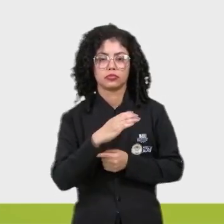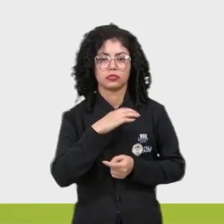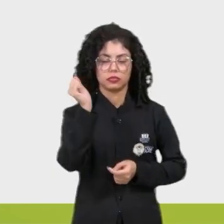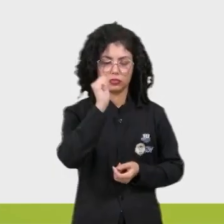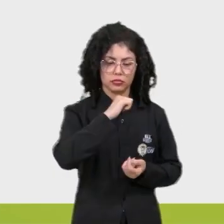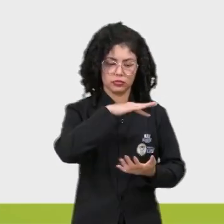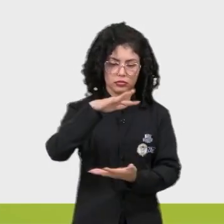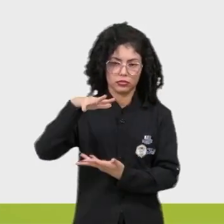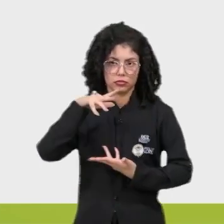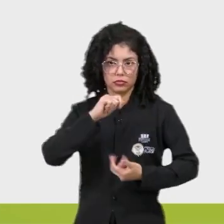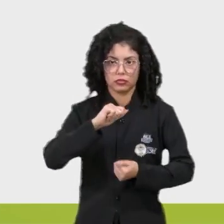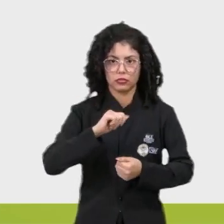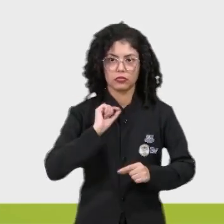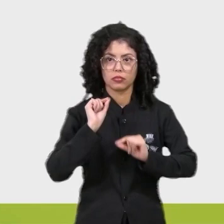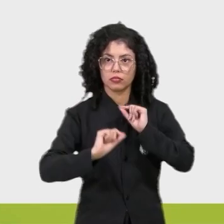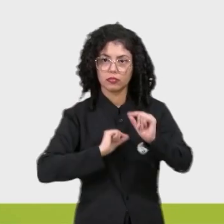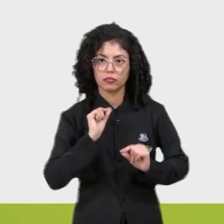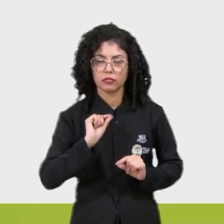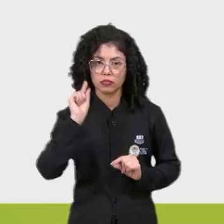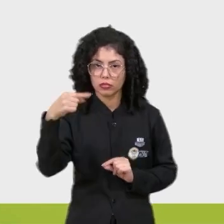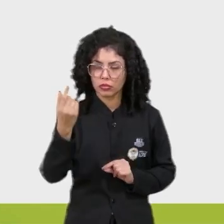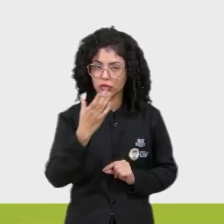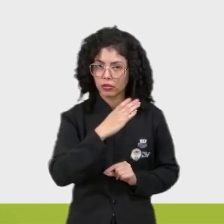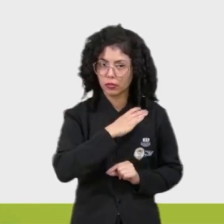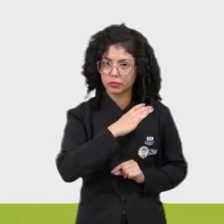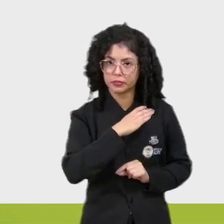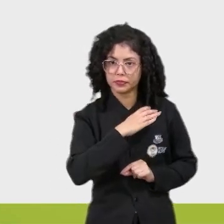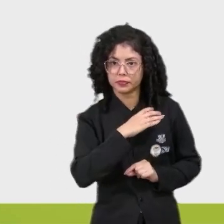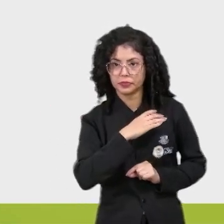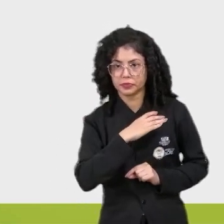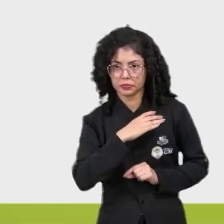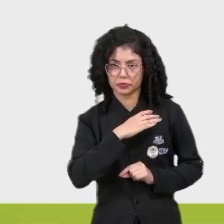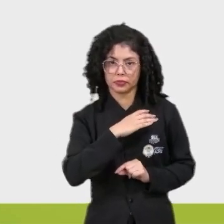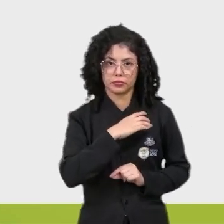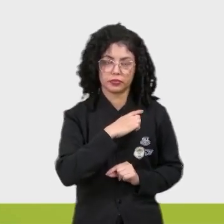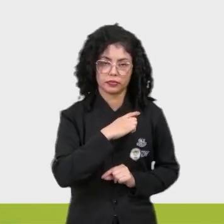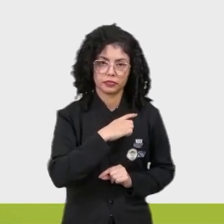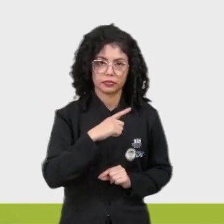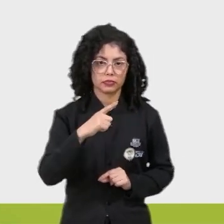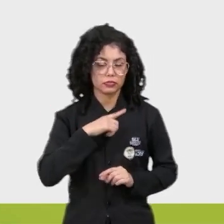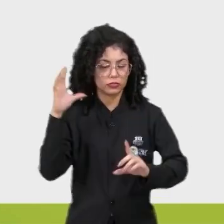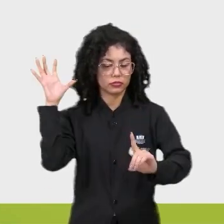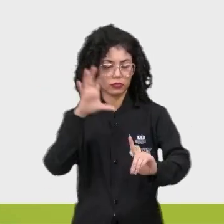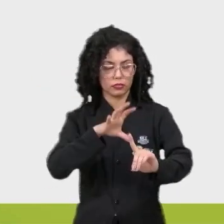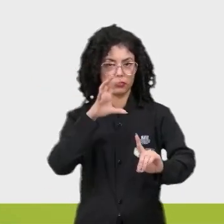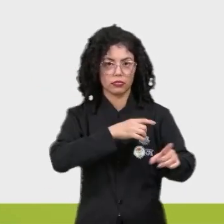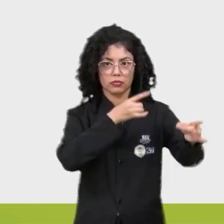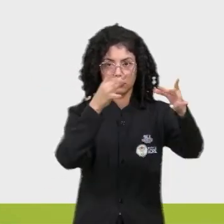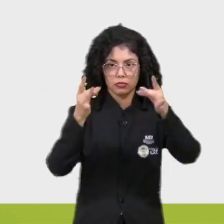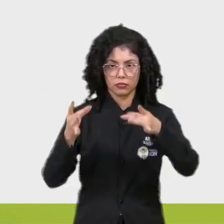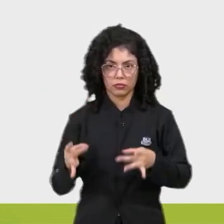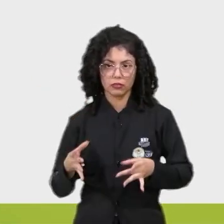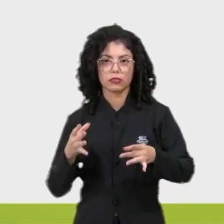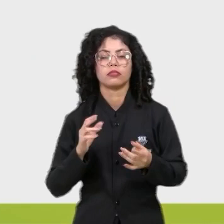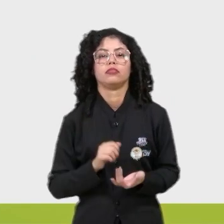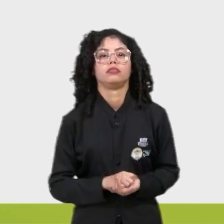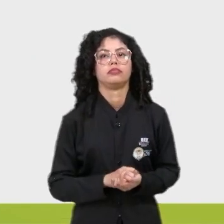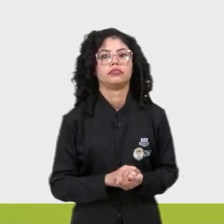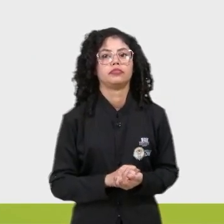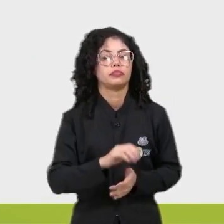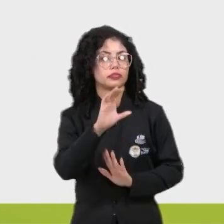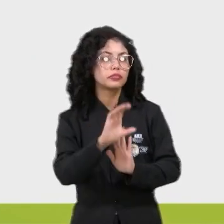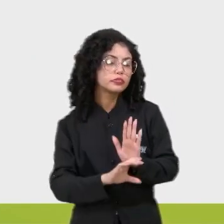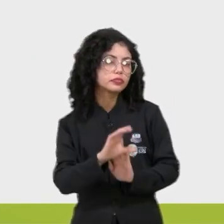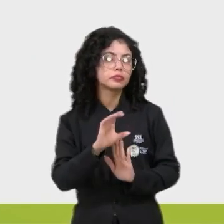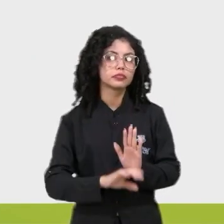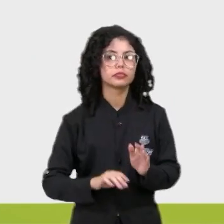são metrópoles globais? Tá? É aquela cidade que ela tem uma influência no mercado, no